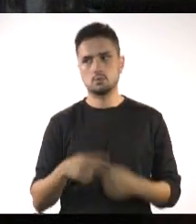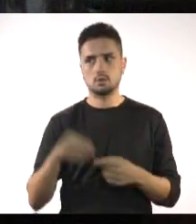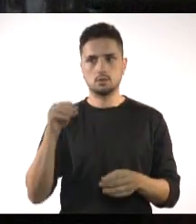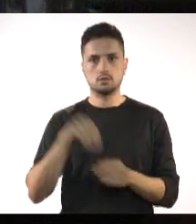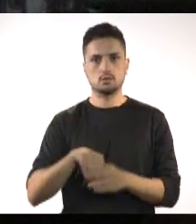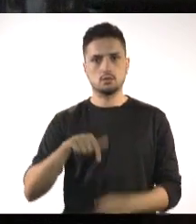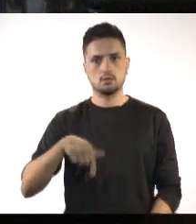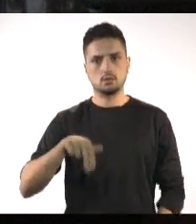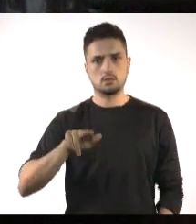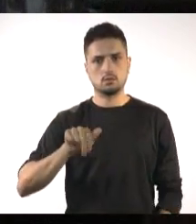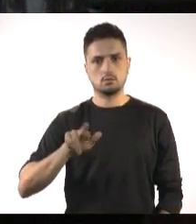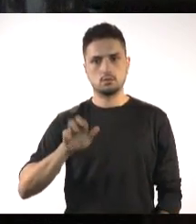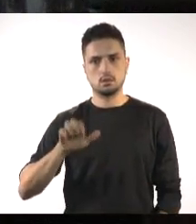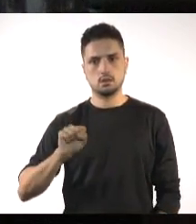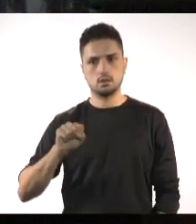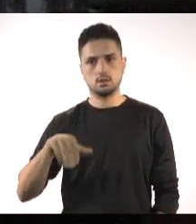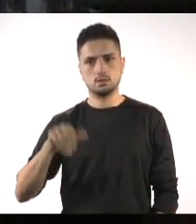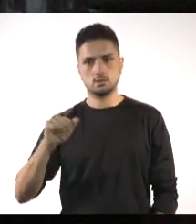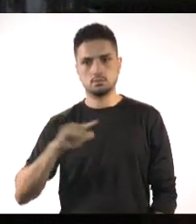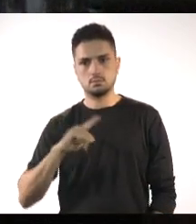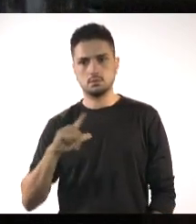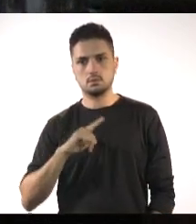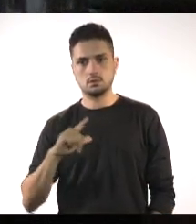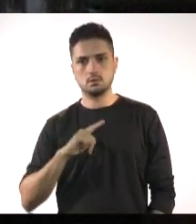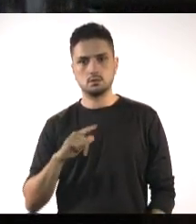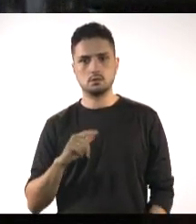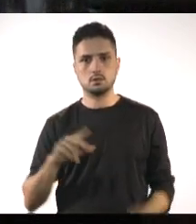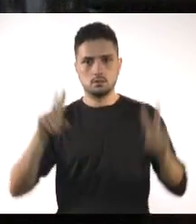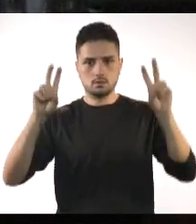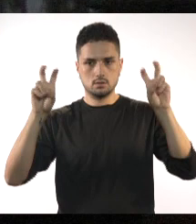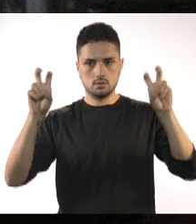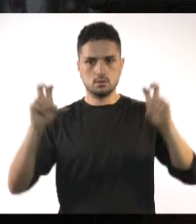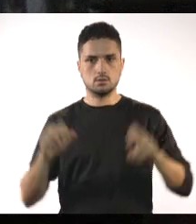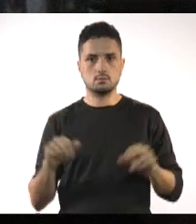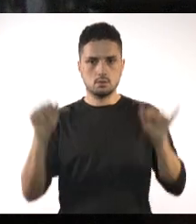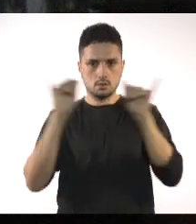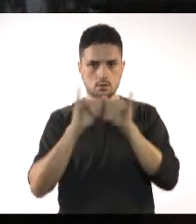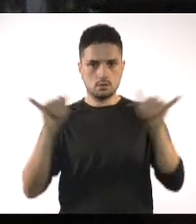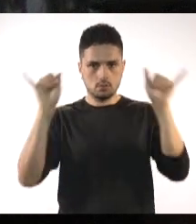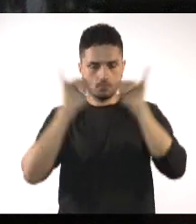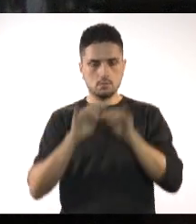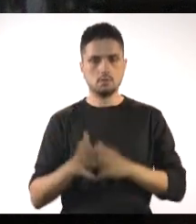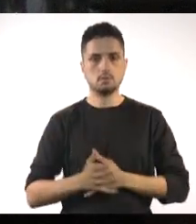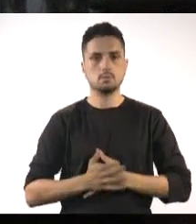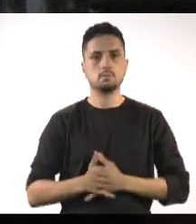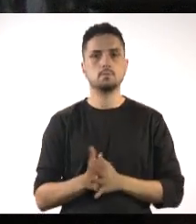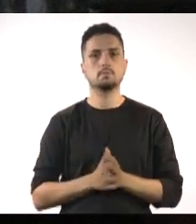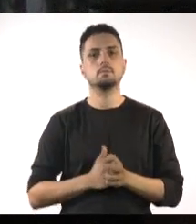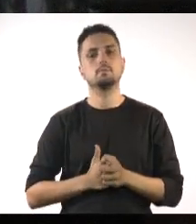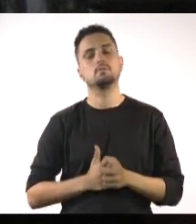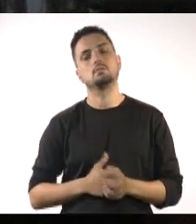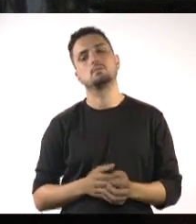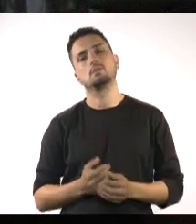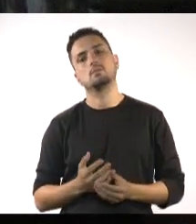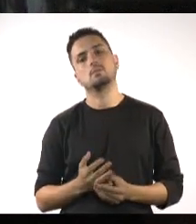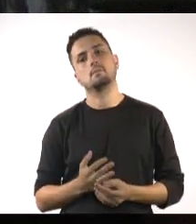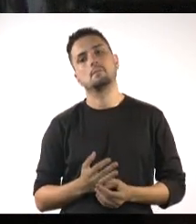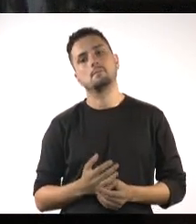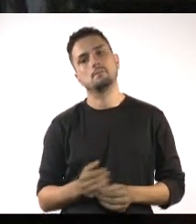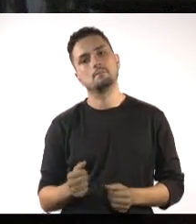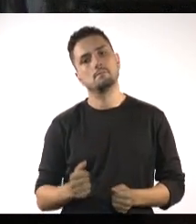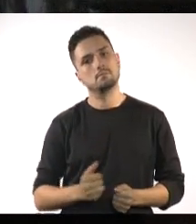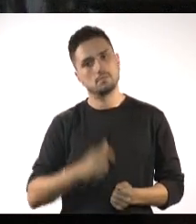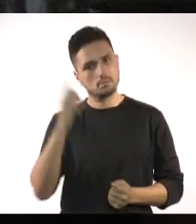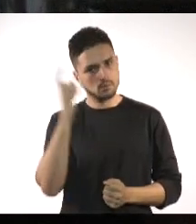que nos leva a viver a conversão, e o tema da campanha nos faz ver que a conversão se concretiza em atitudes externas